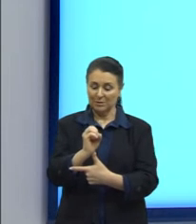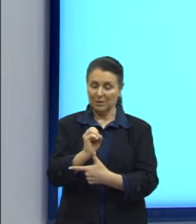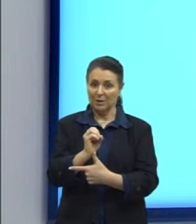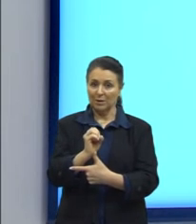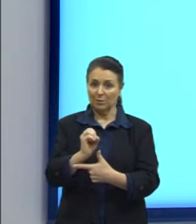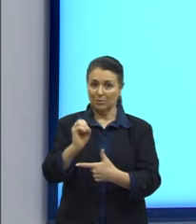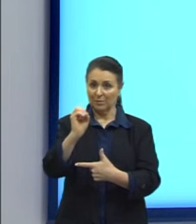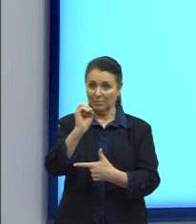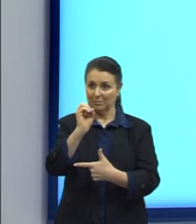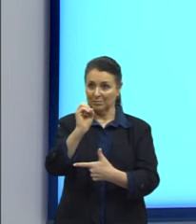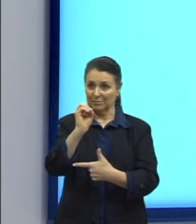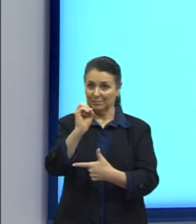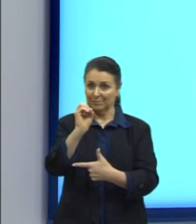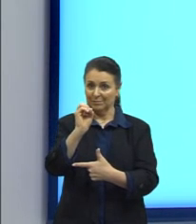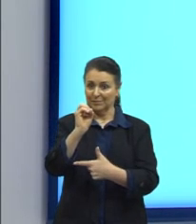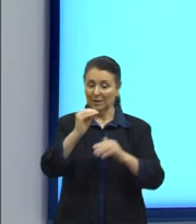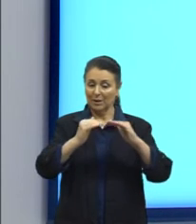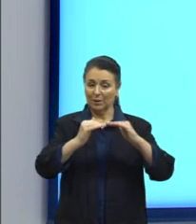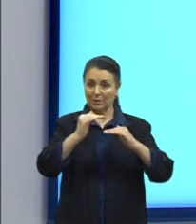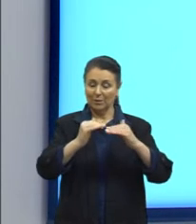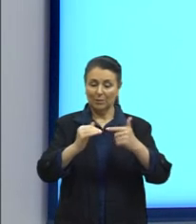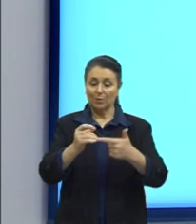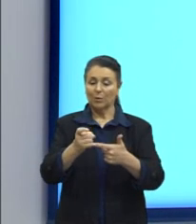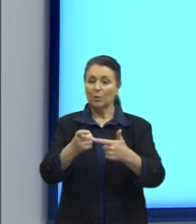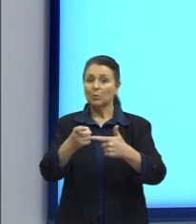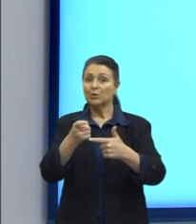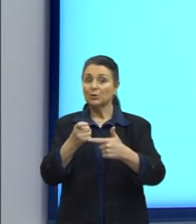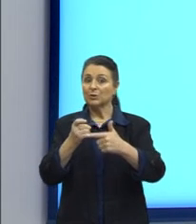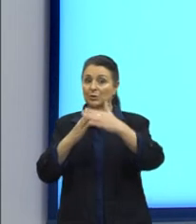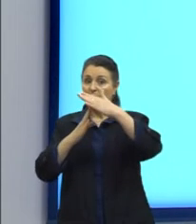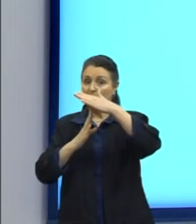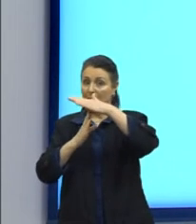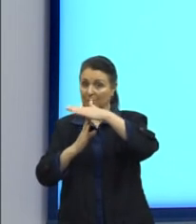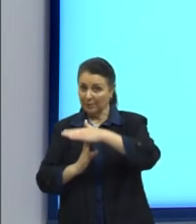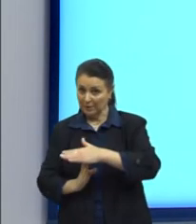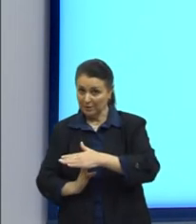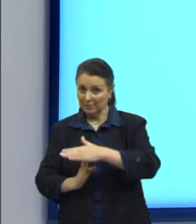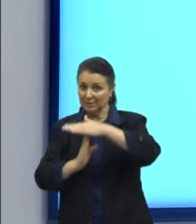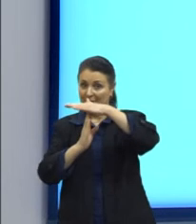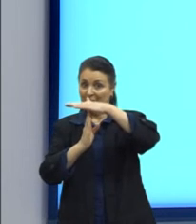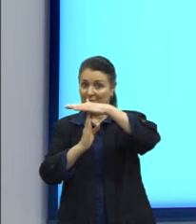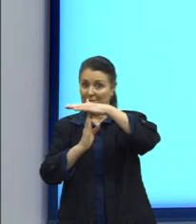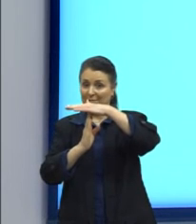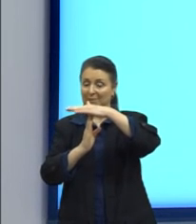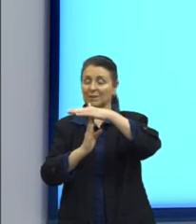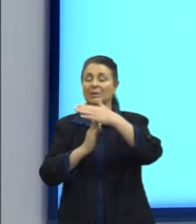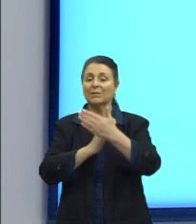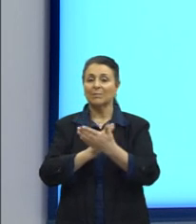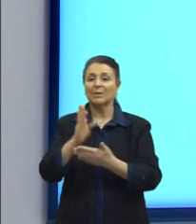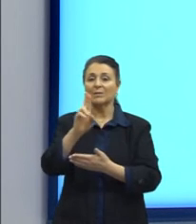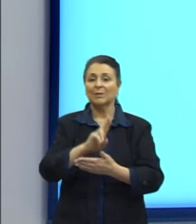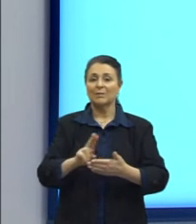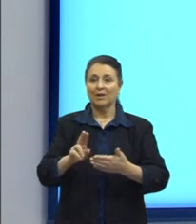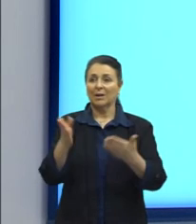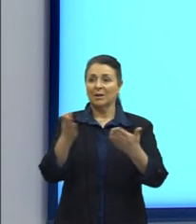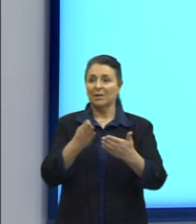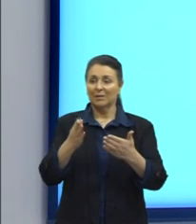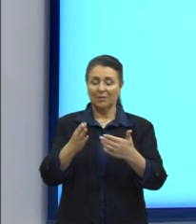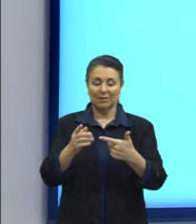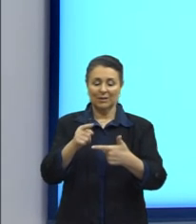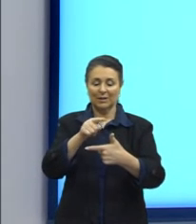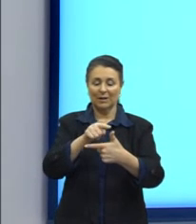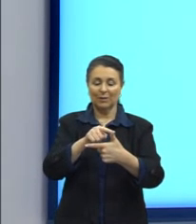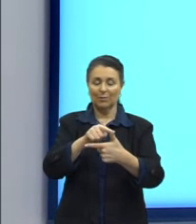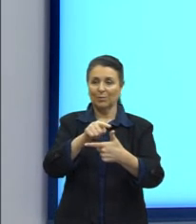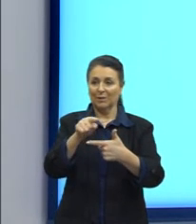né no meio como um ponto de equilíbrio o x máximo e o x mínimo e a gente vai começar a aplicar então no gráfico